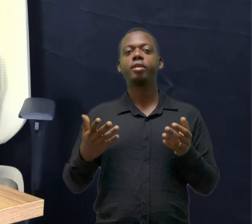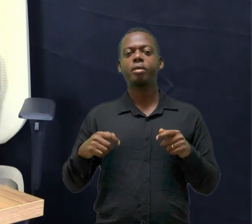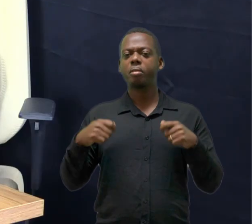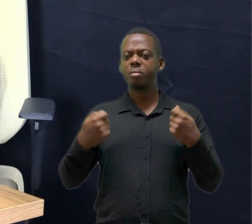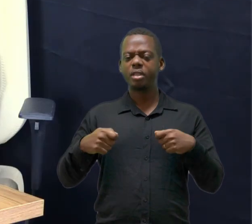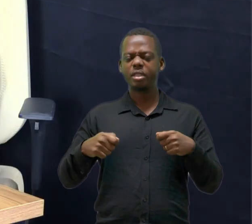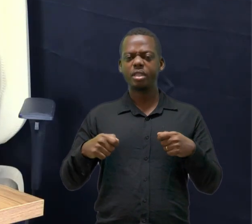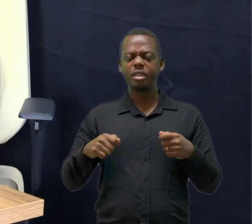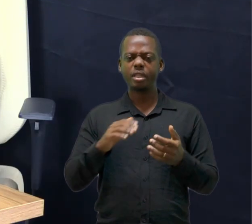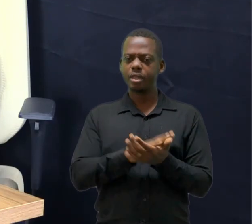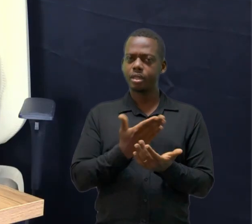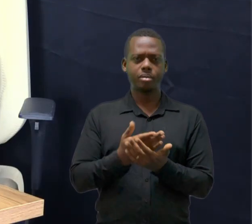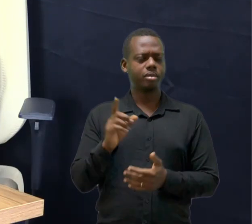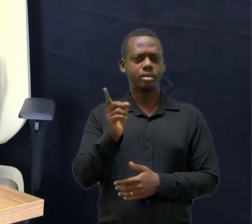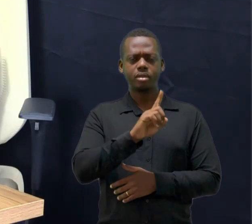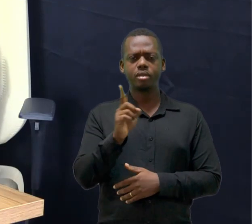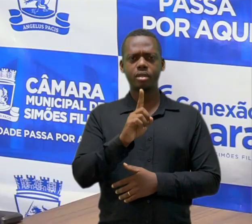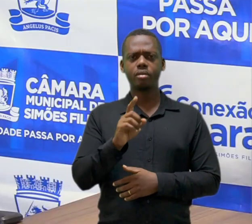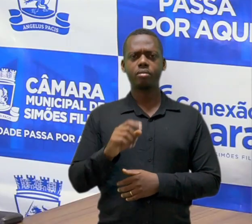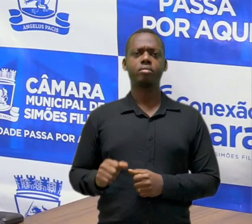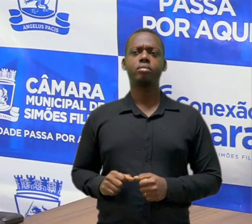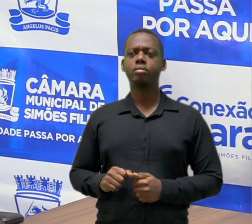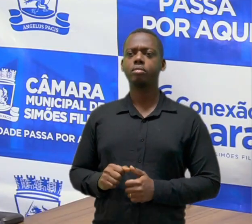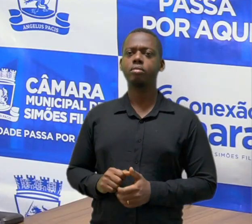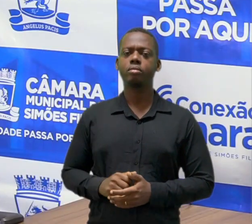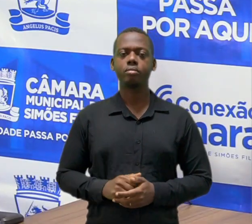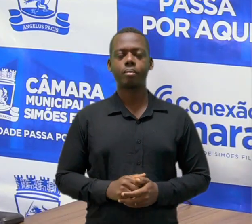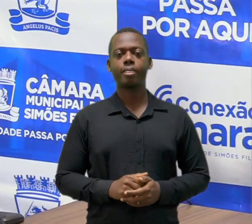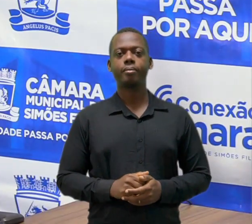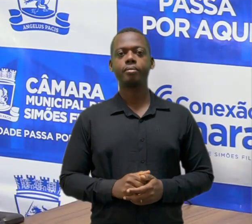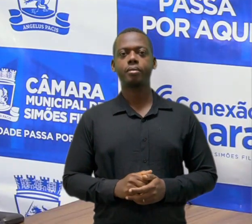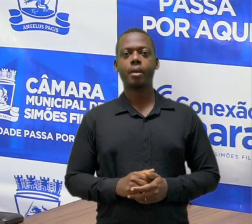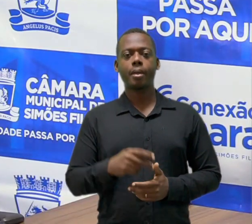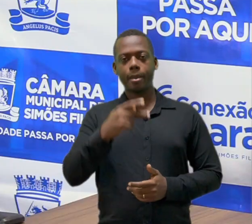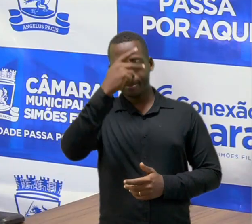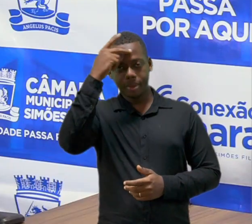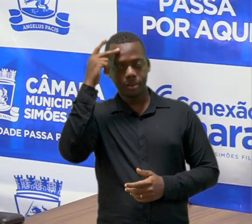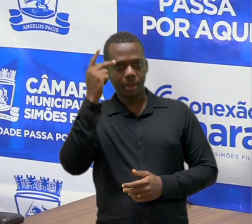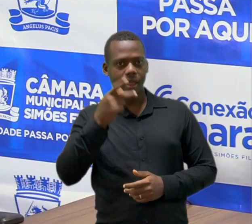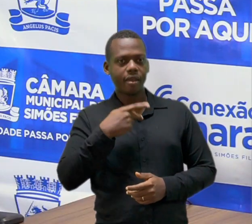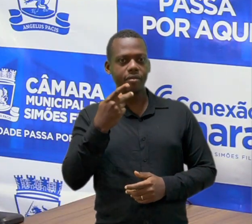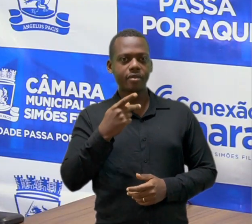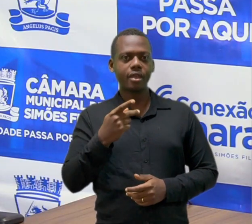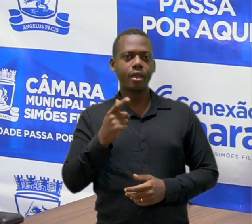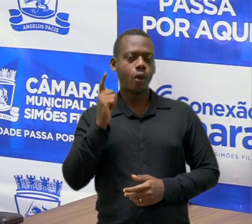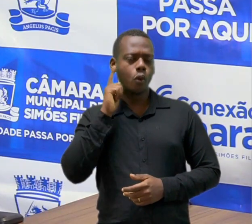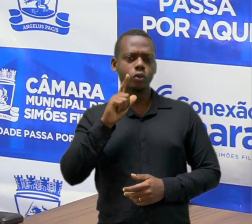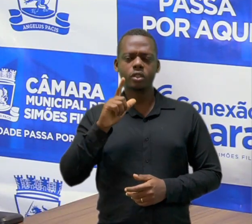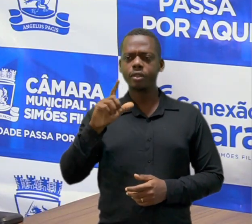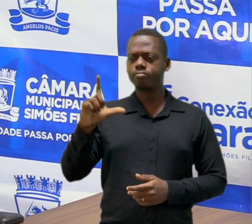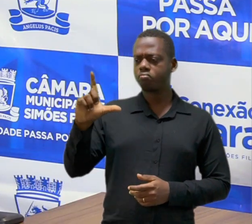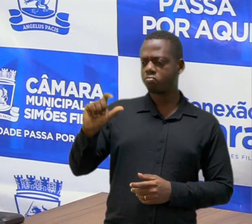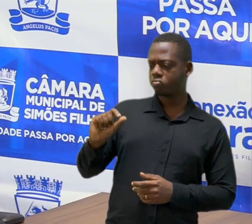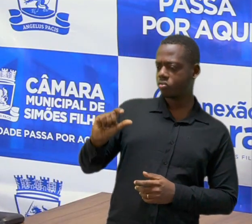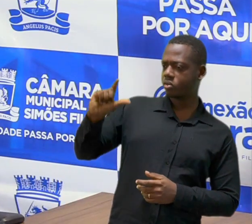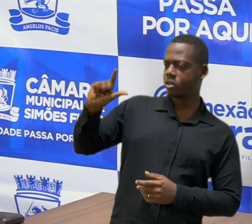ser intérprete para você ser humano. Quem verbaliza, a gente consegue colocar uma entonação. A Sim. depender